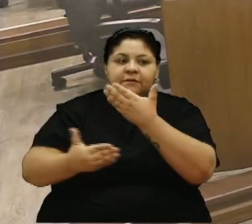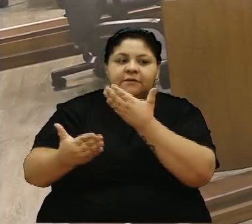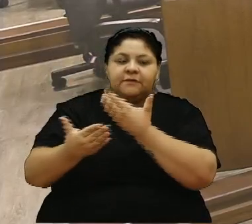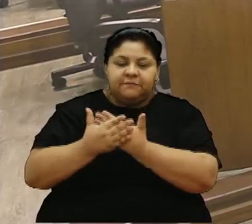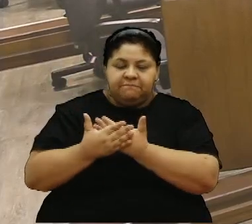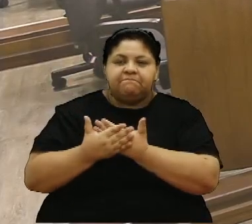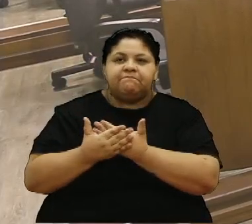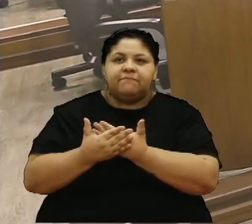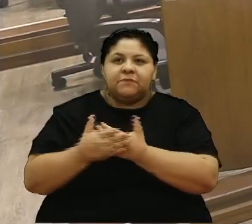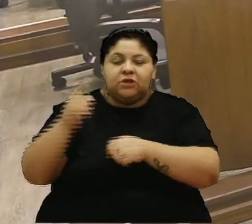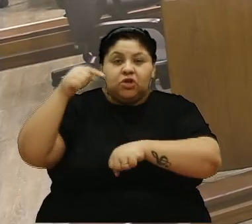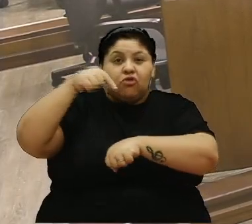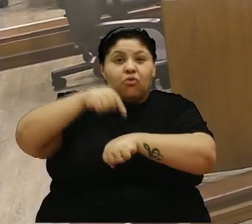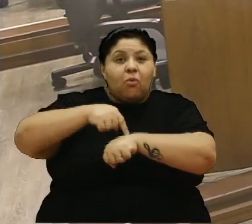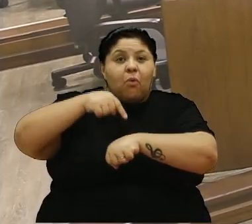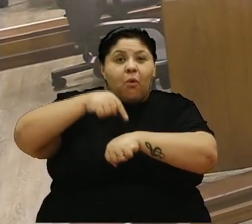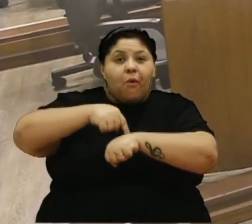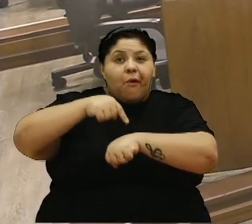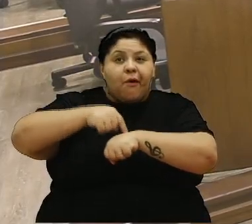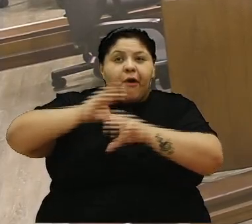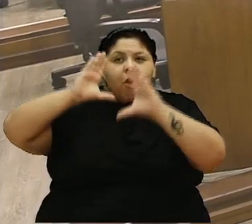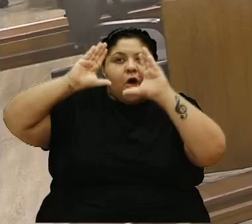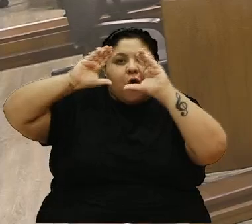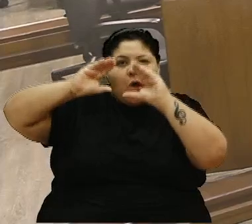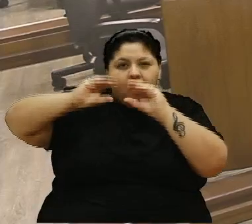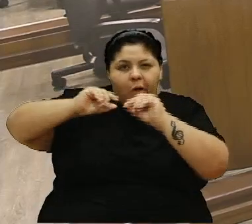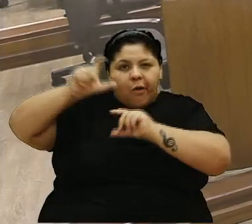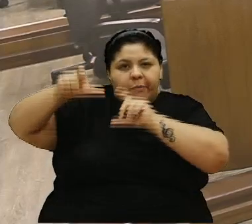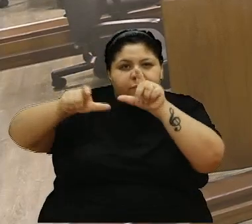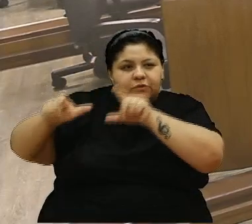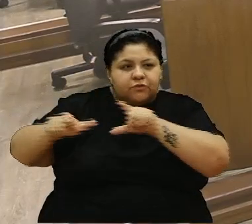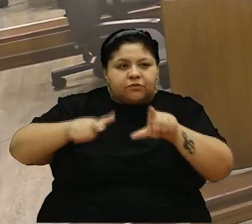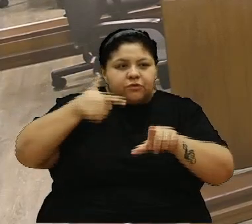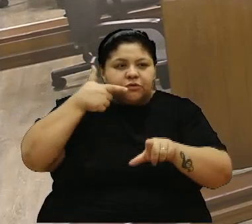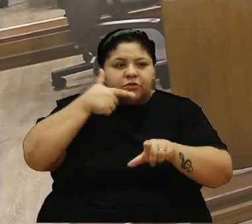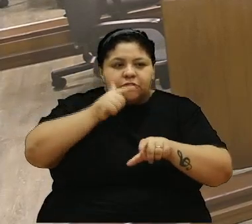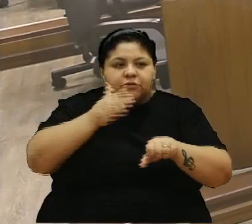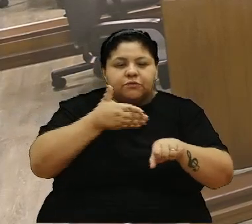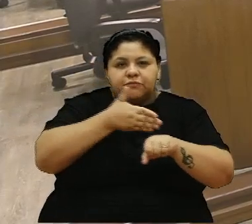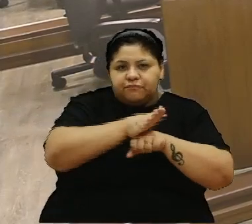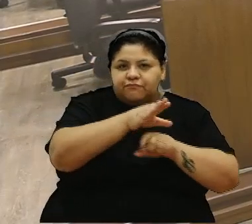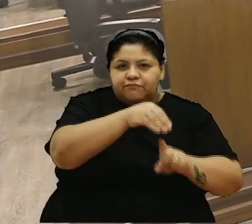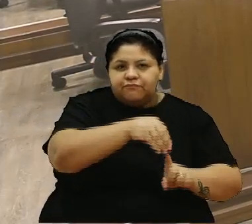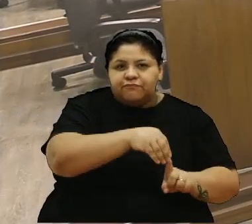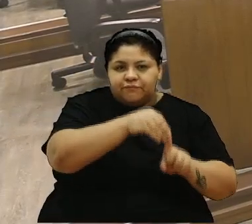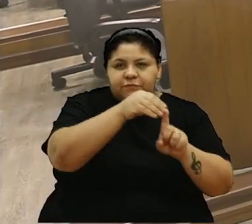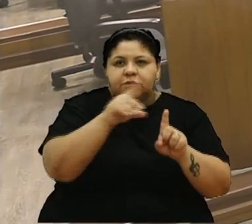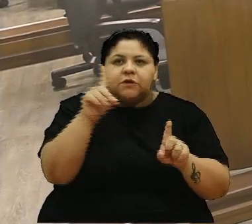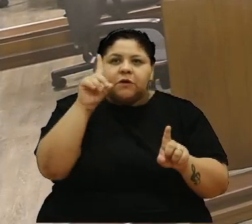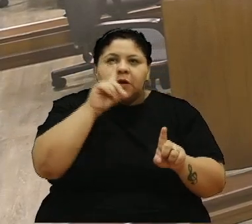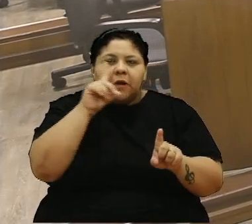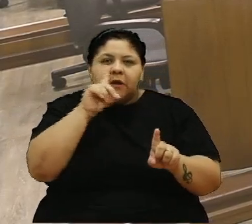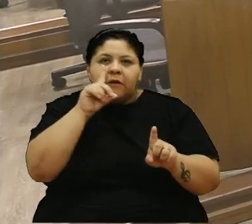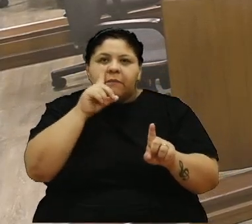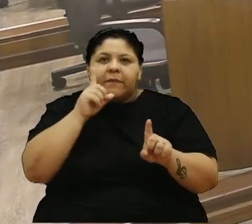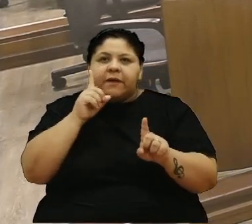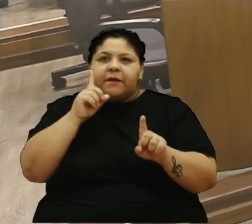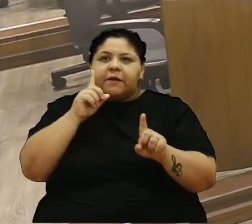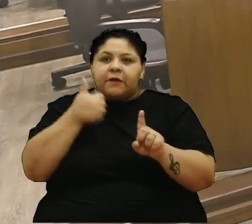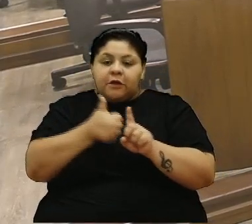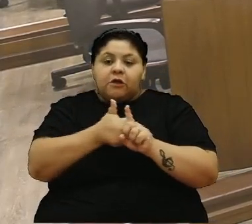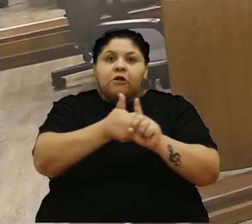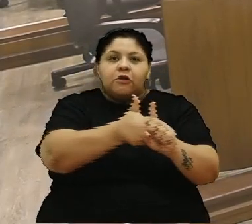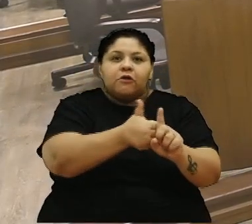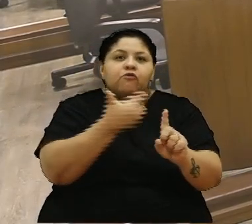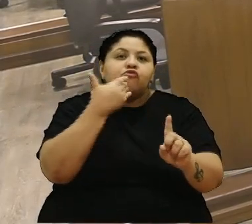horário mais à noitinha, assim, para o pessoal conseguir participar, principalmente as mães atípicas aí, que nos